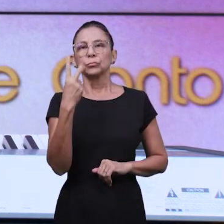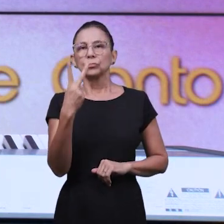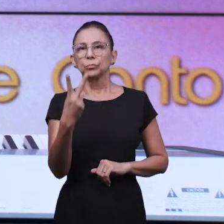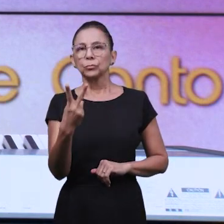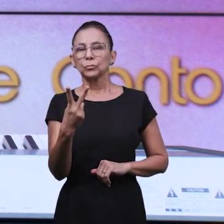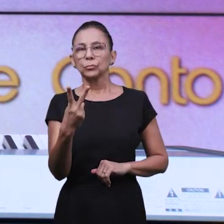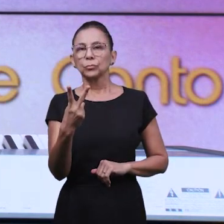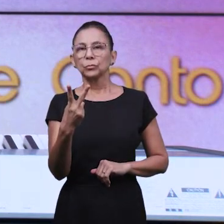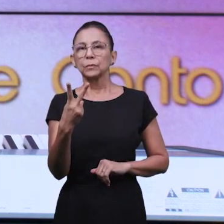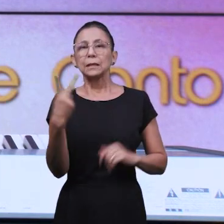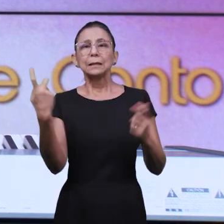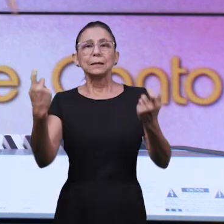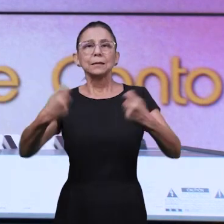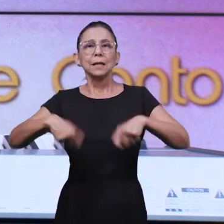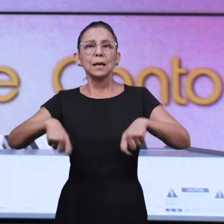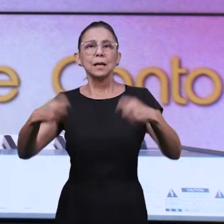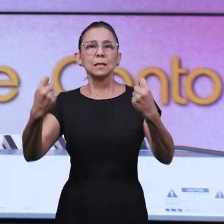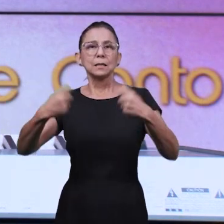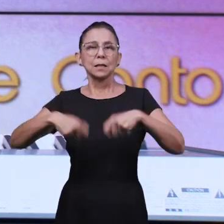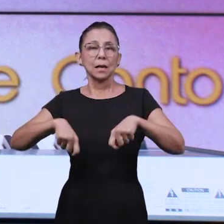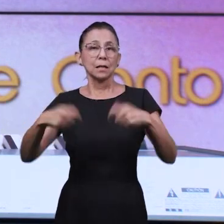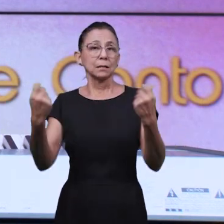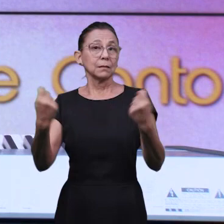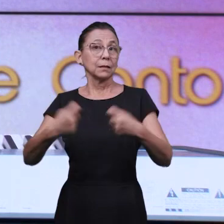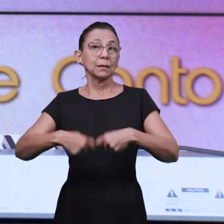1 e